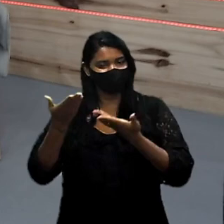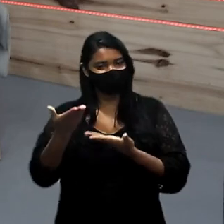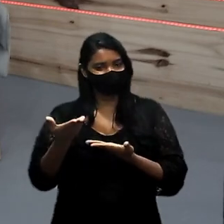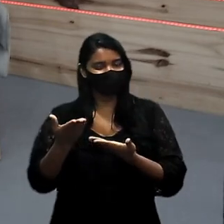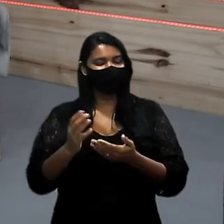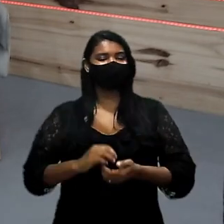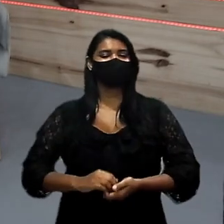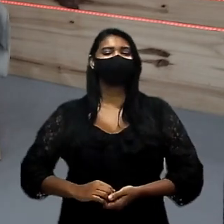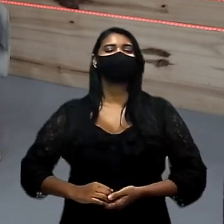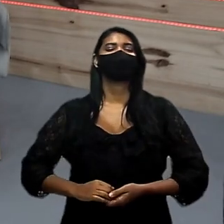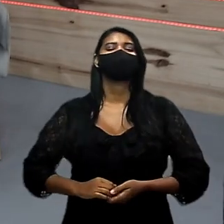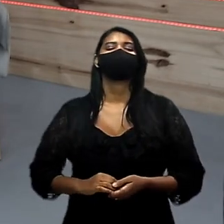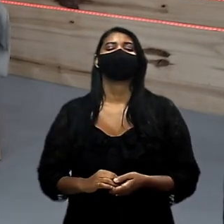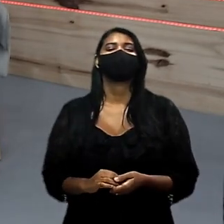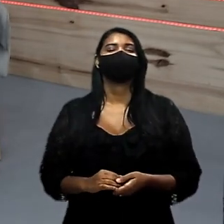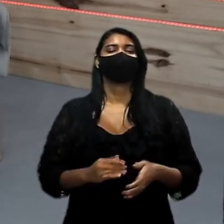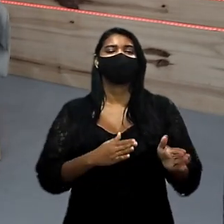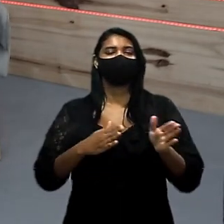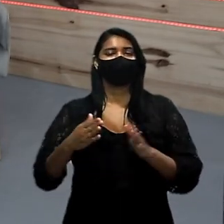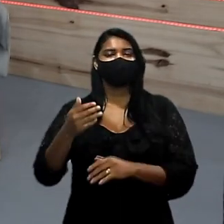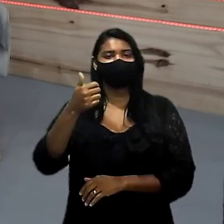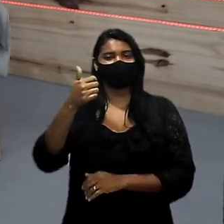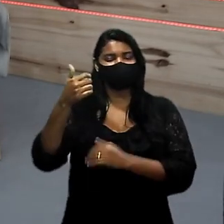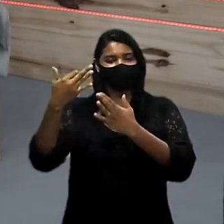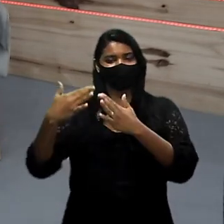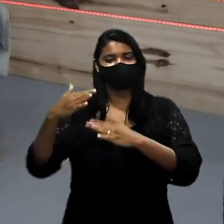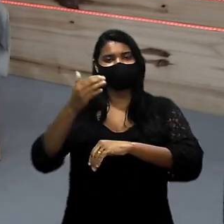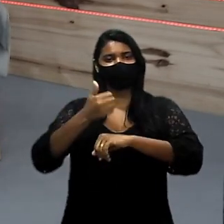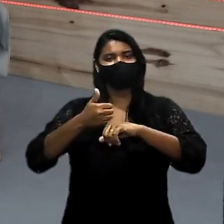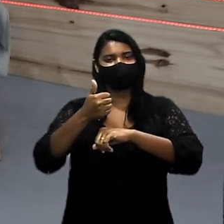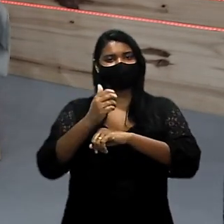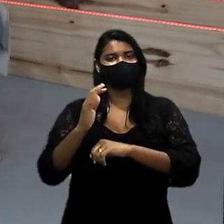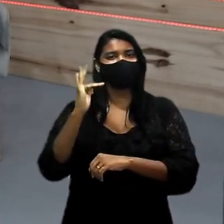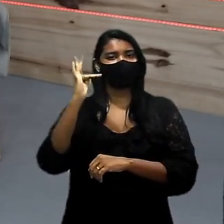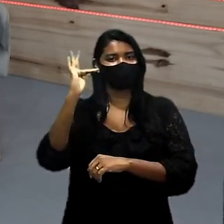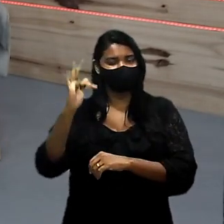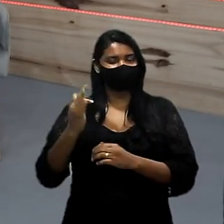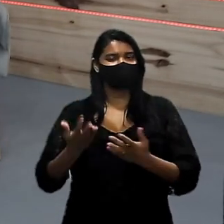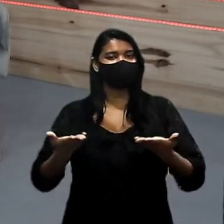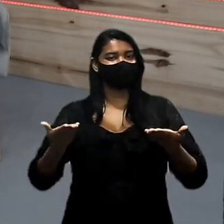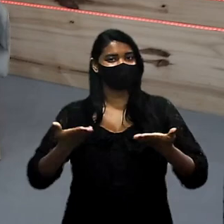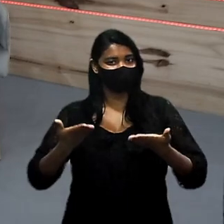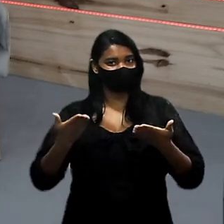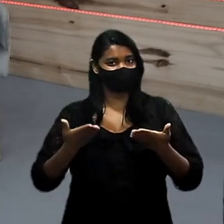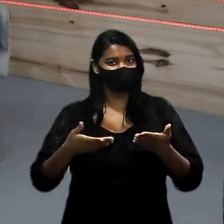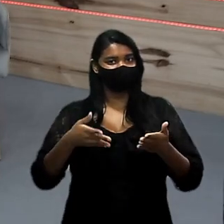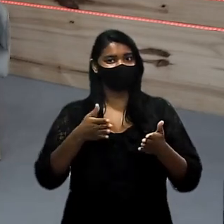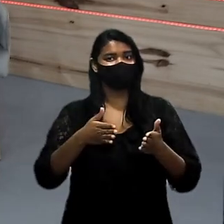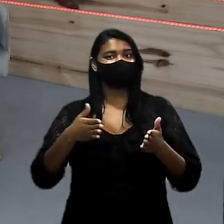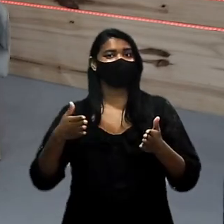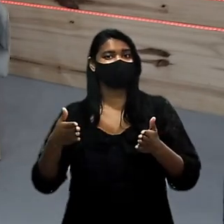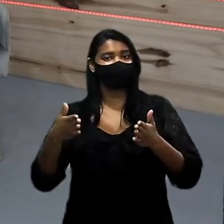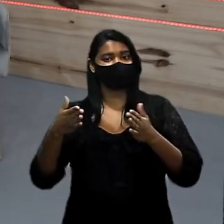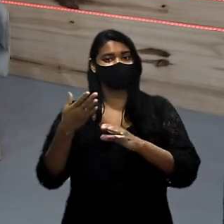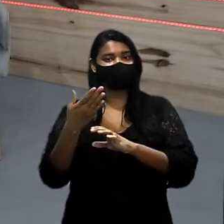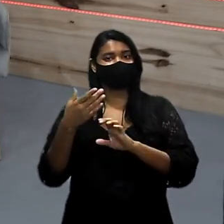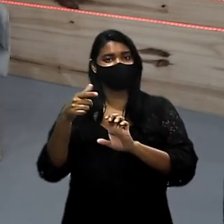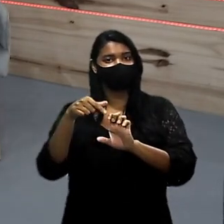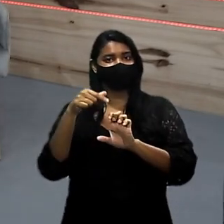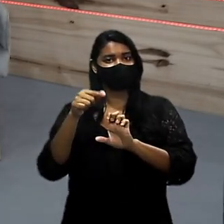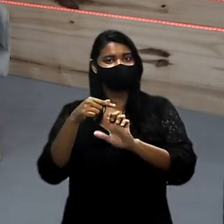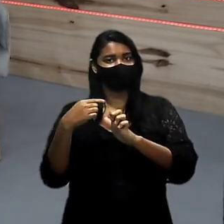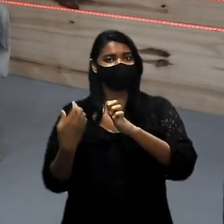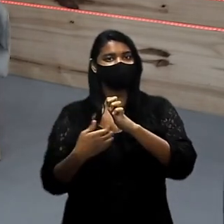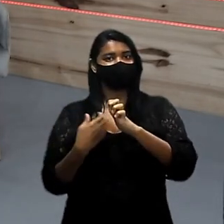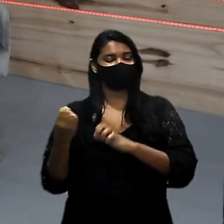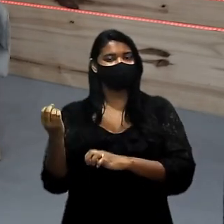aí conosco. Tivemos a primeira palestra do Profissional do Futuro, não é isso? E agora, nesse segundo momento, iremos ver a empresa e os novos tempos.